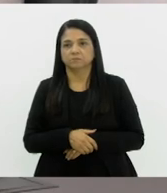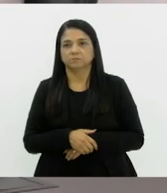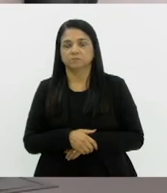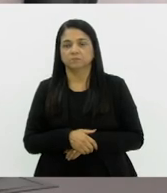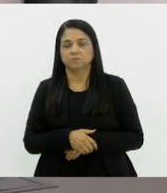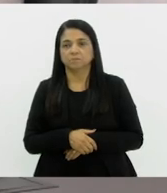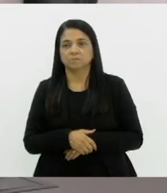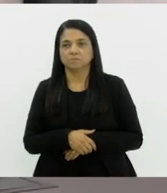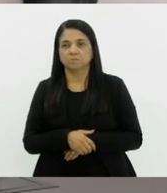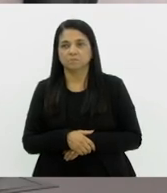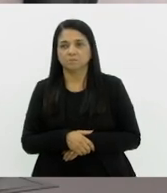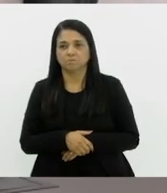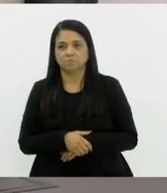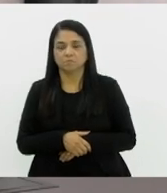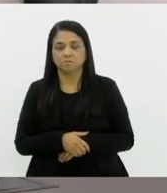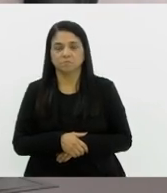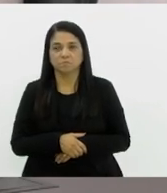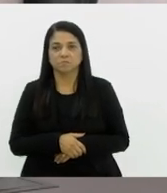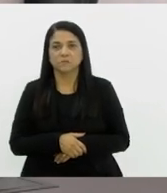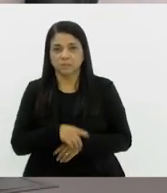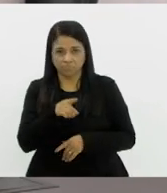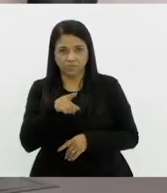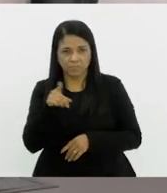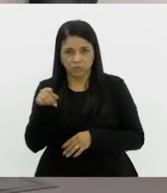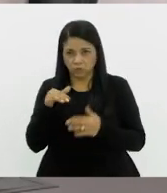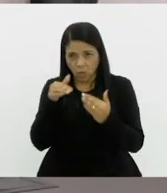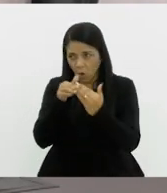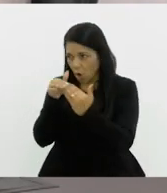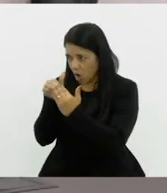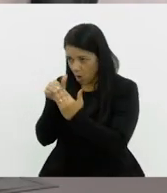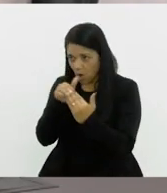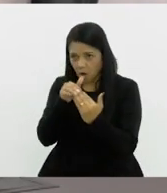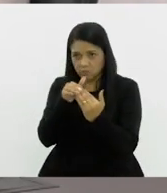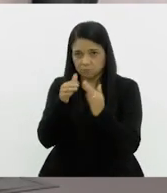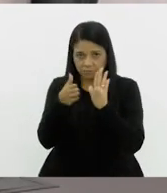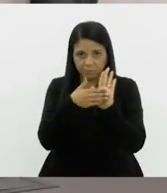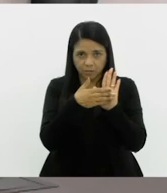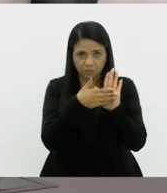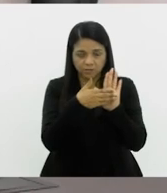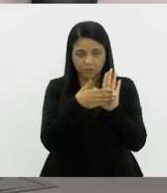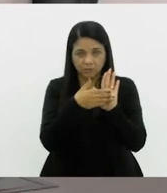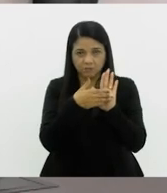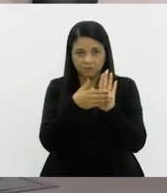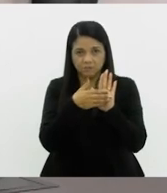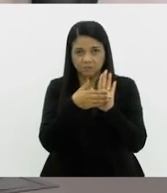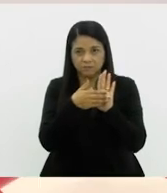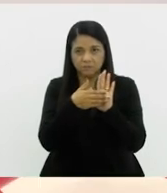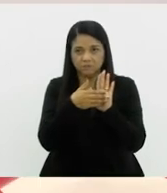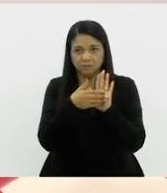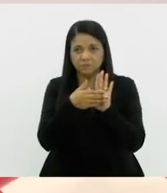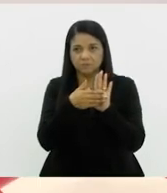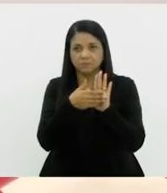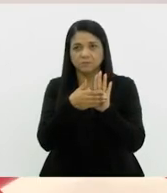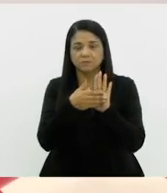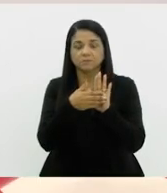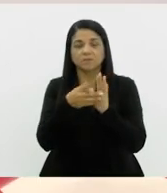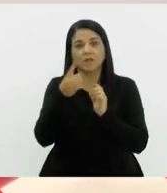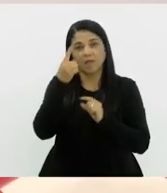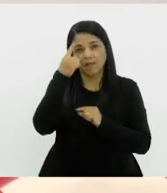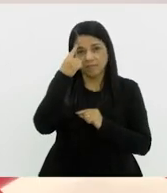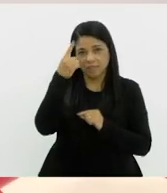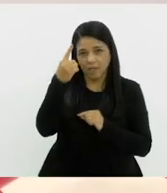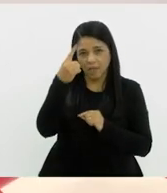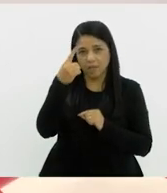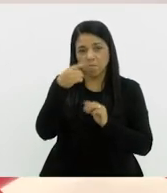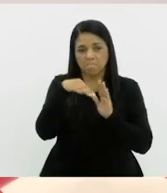O doutor Spinelli está de acordo, o Davi está de acordo com essa proposta? Já então, com essa ideia de a gente poder já ter